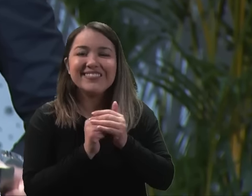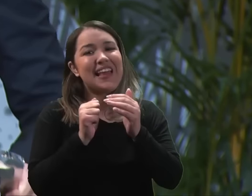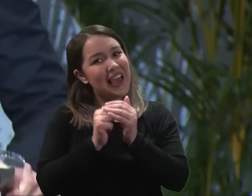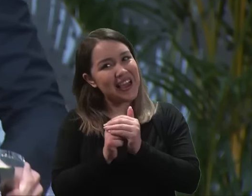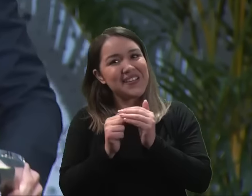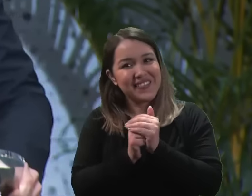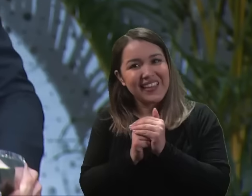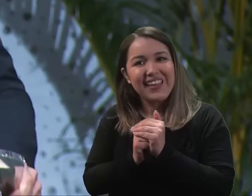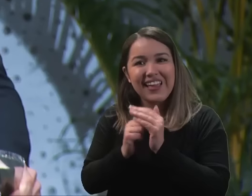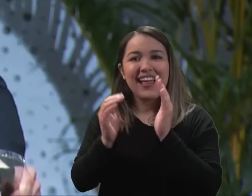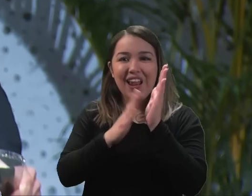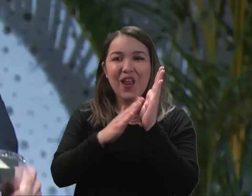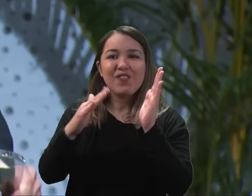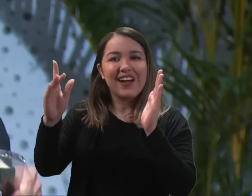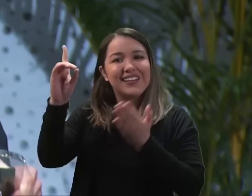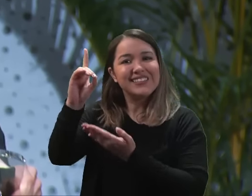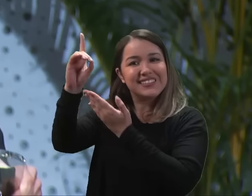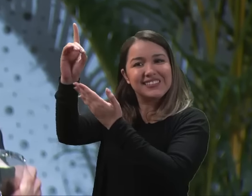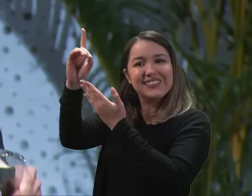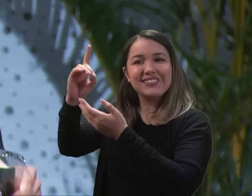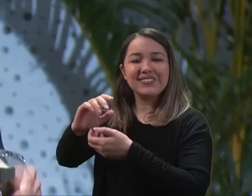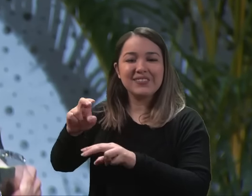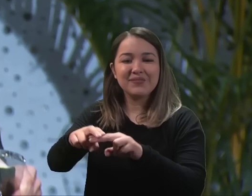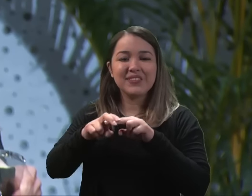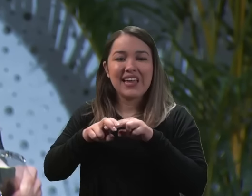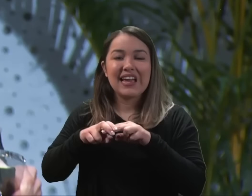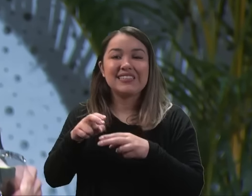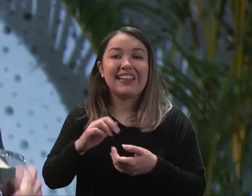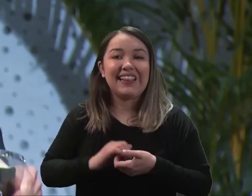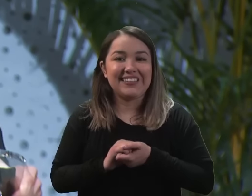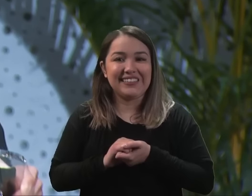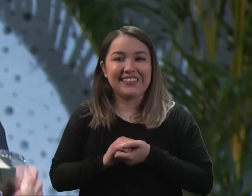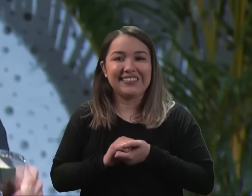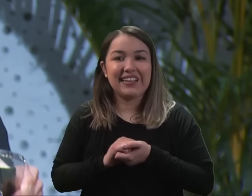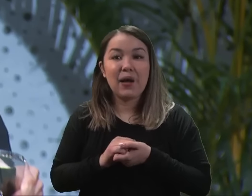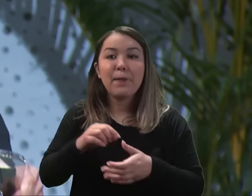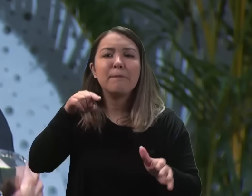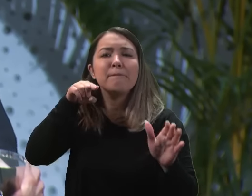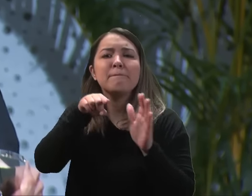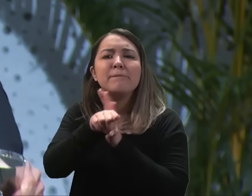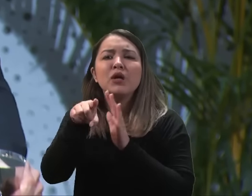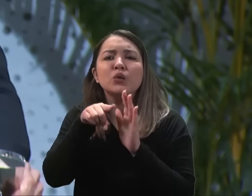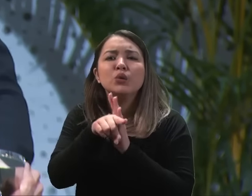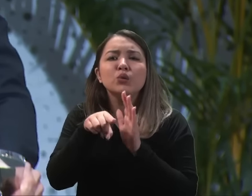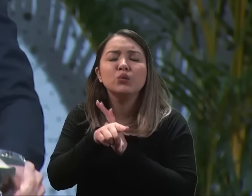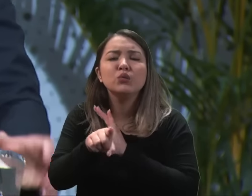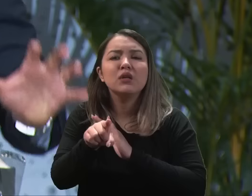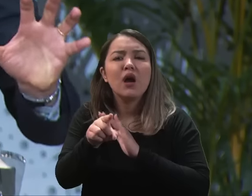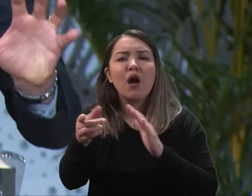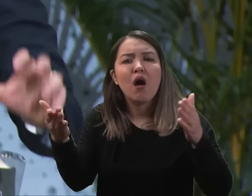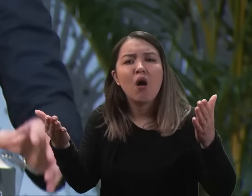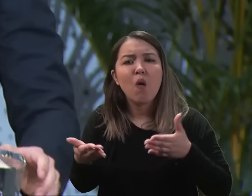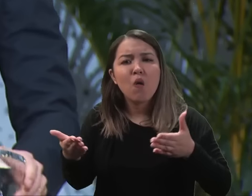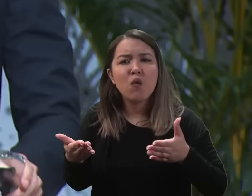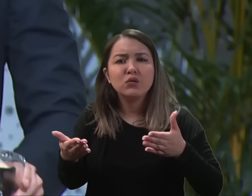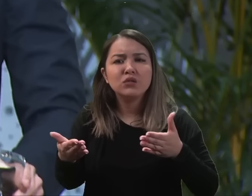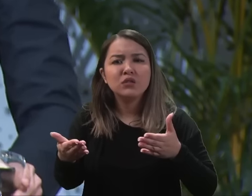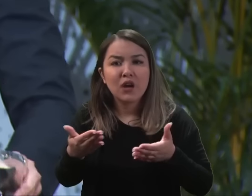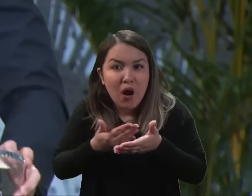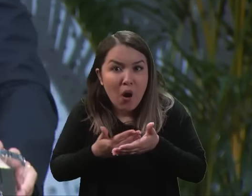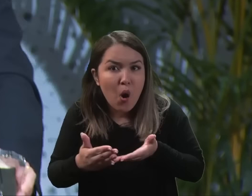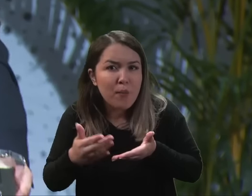Louvado seja o Senhor Jesus por isso. Pergunta que eu faço para nós refletirmos no